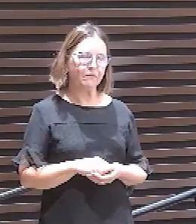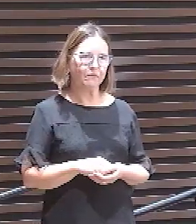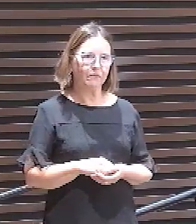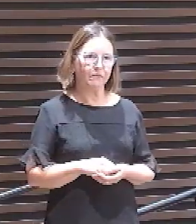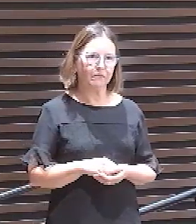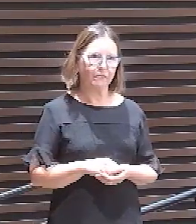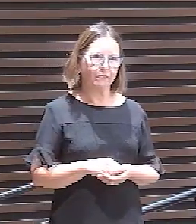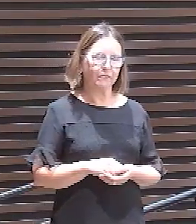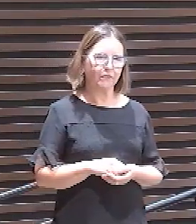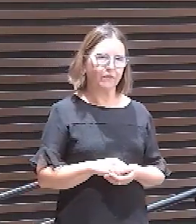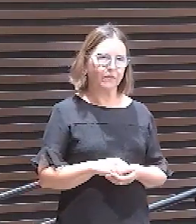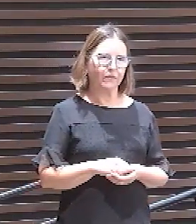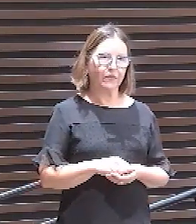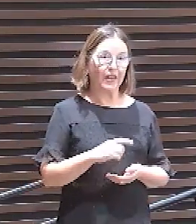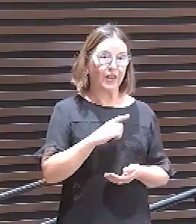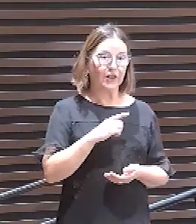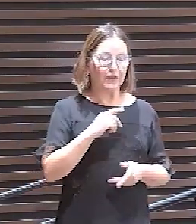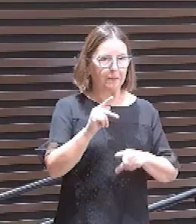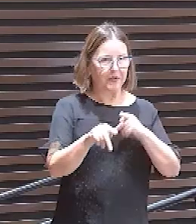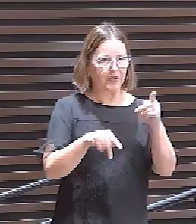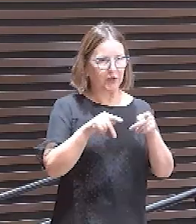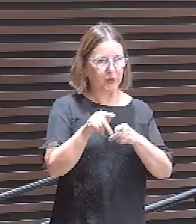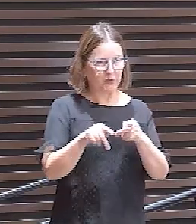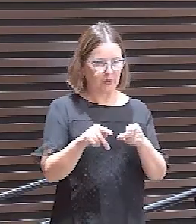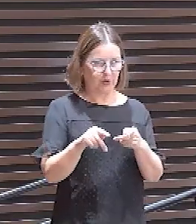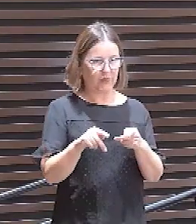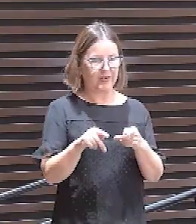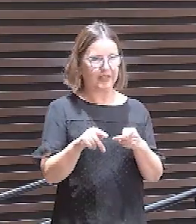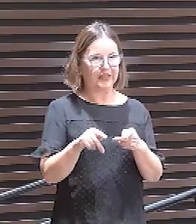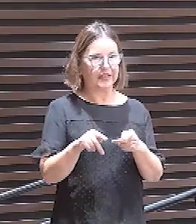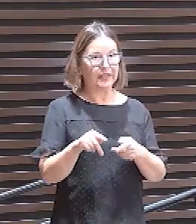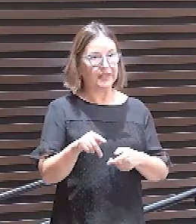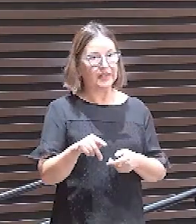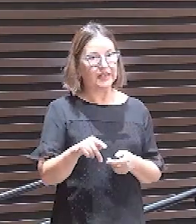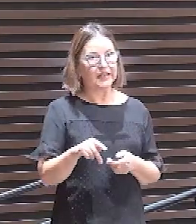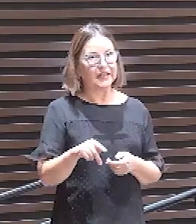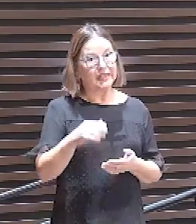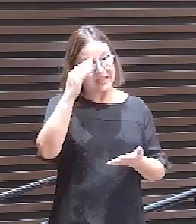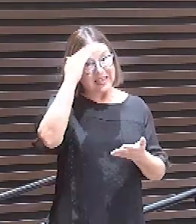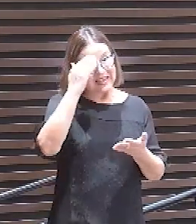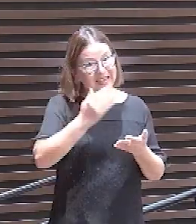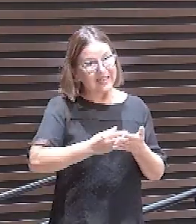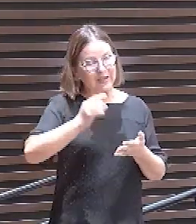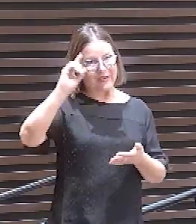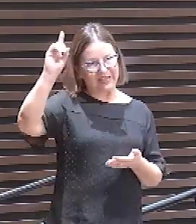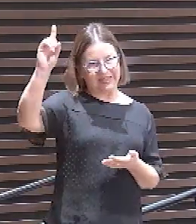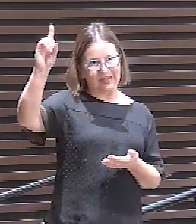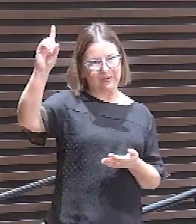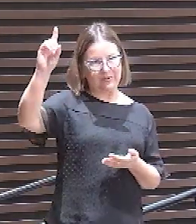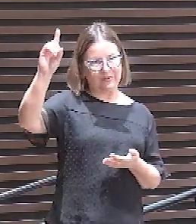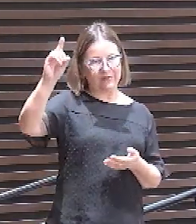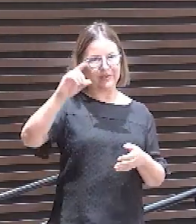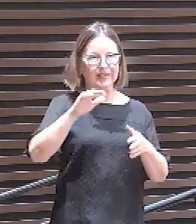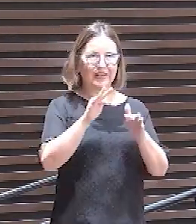origem de pessoas que haviam passado por uma experiência com Deus. A família